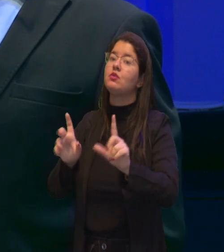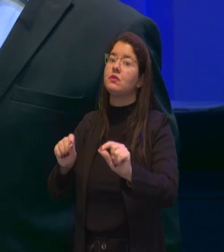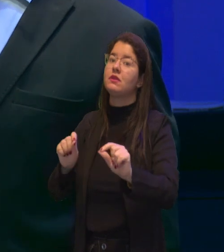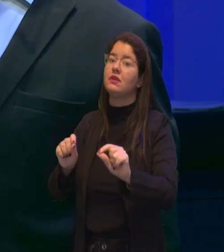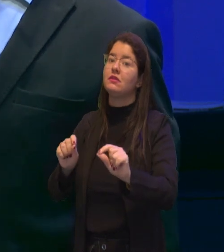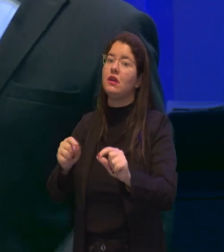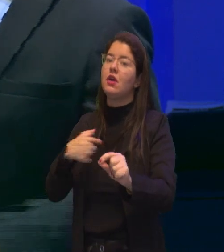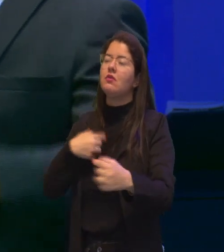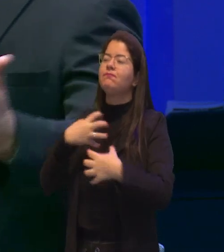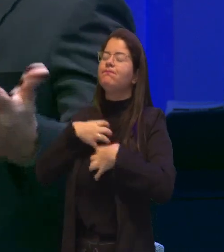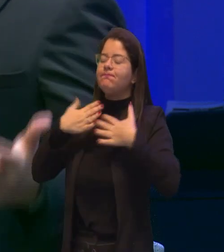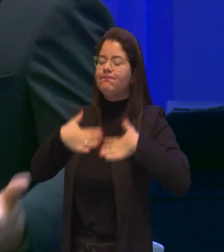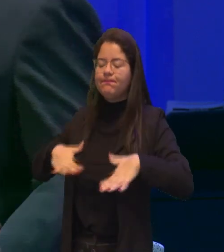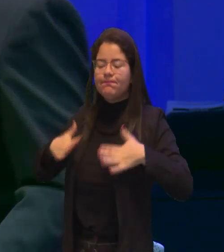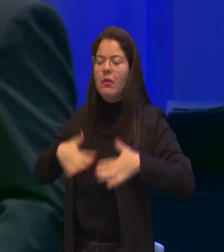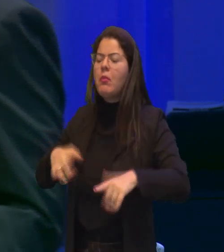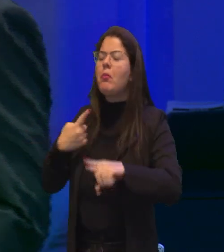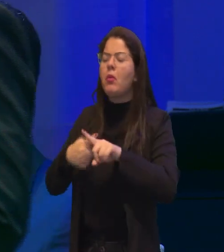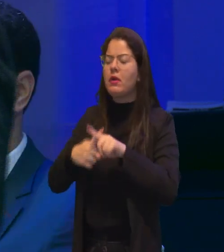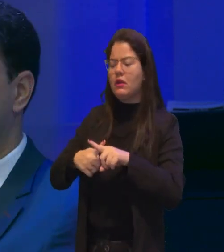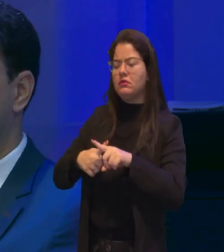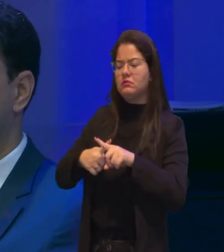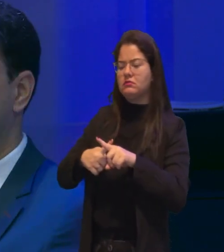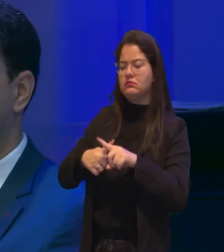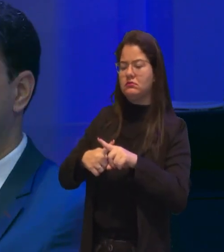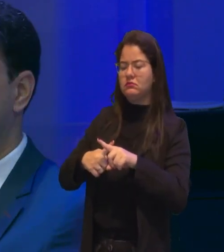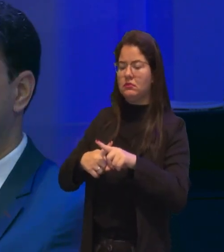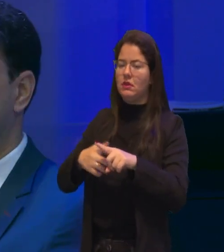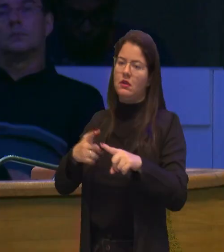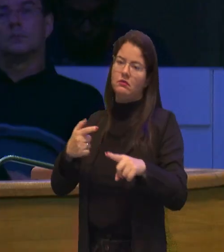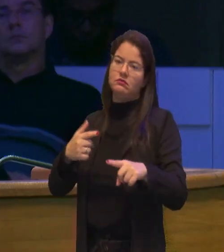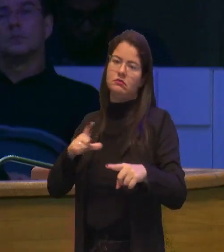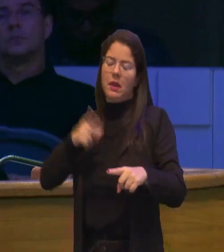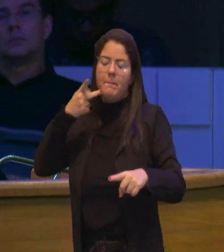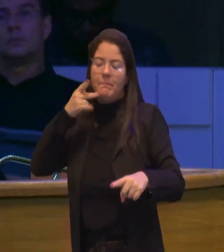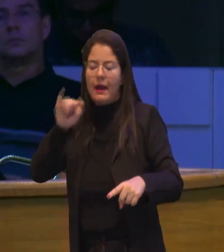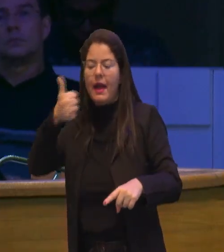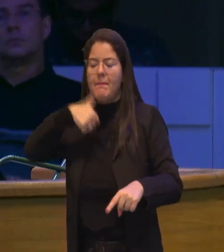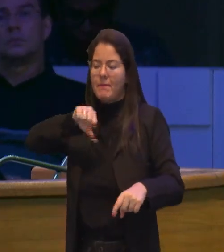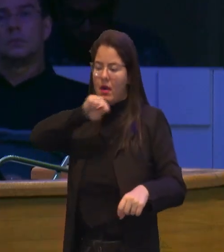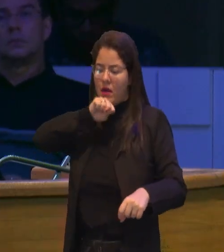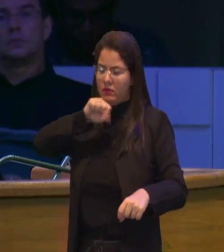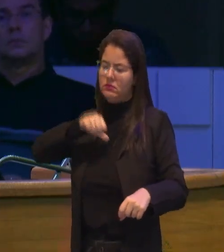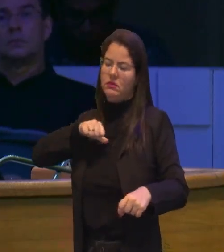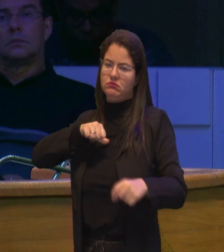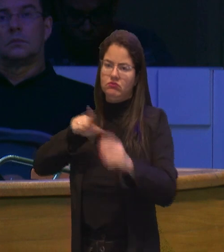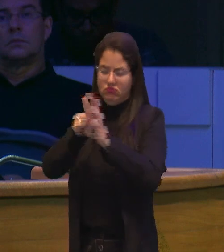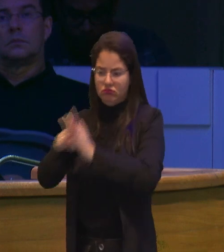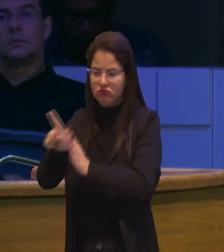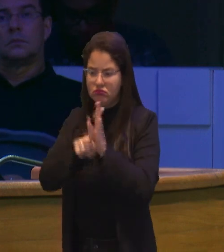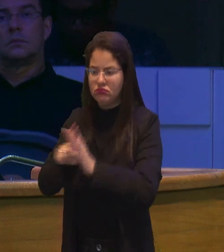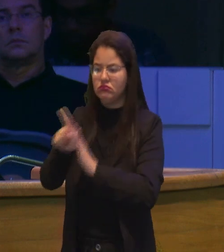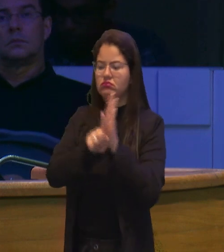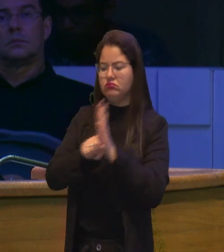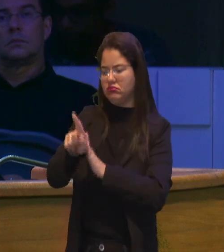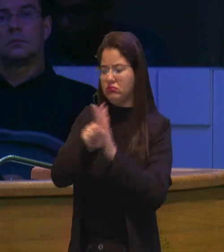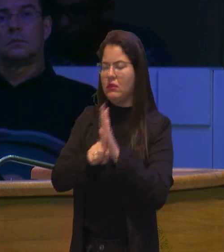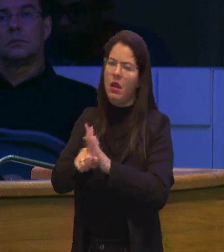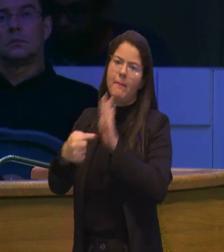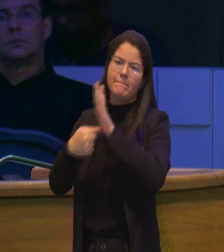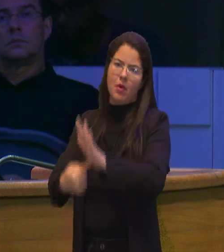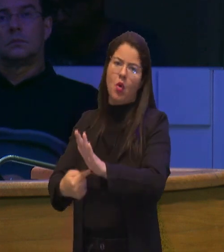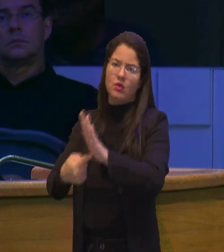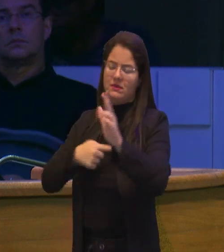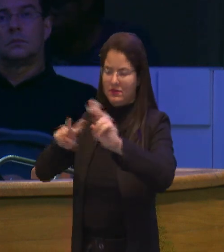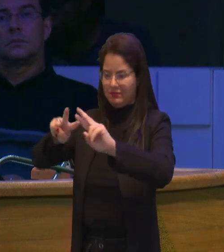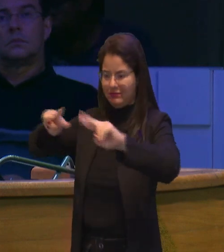e da minha mãe. Naturalmente, os exames provaram, autenticaram que eu possuo o mesmo DNA, o